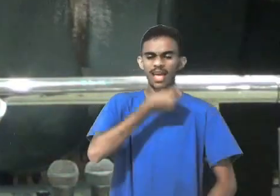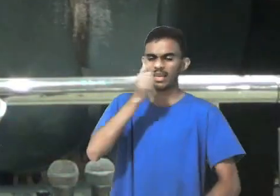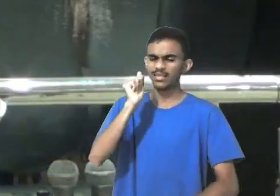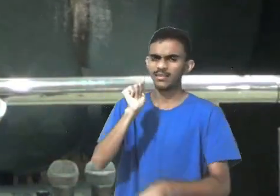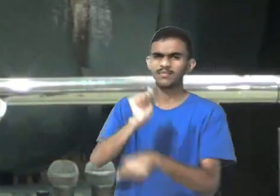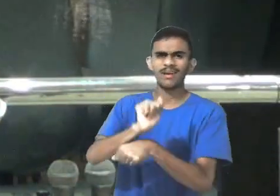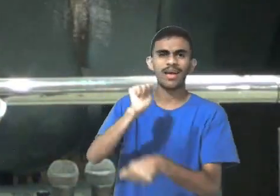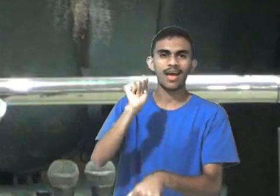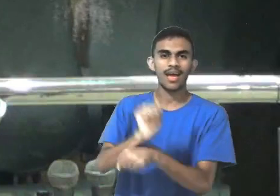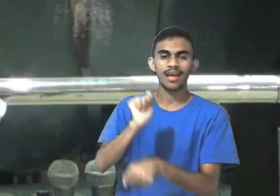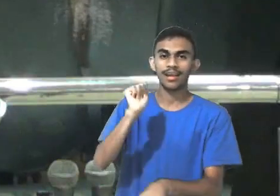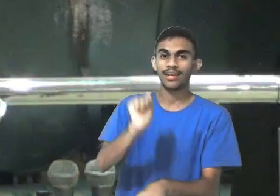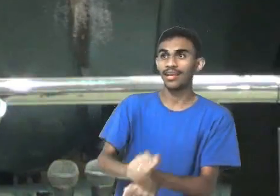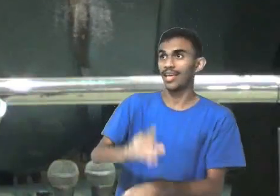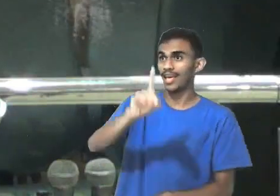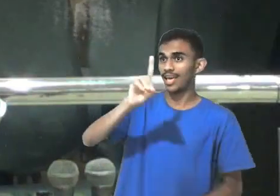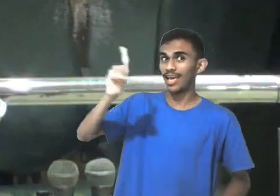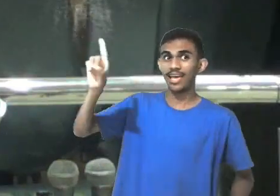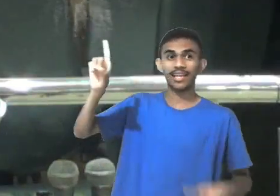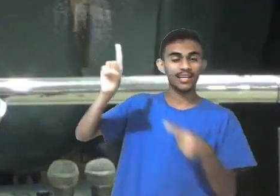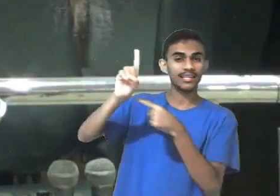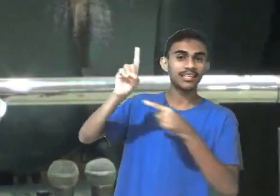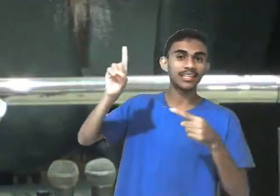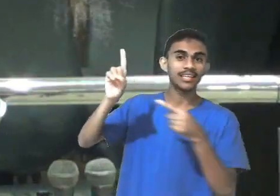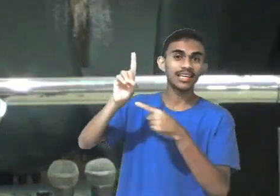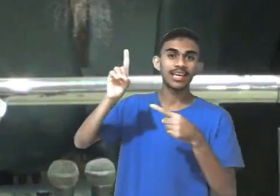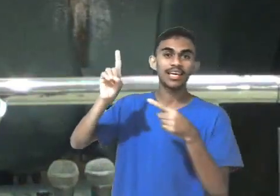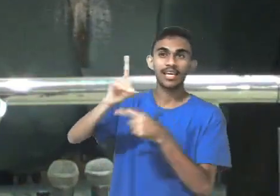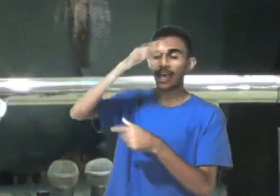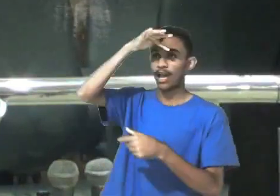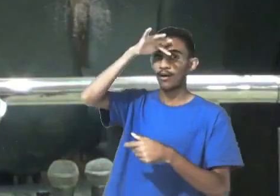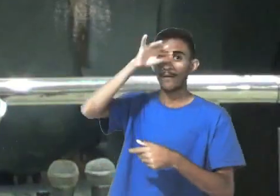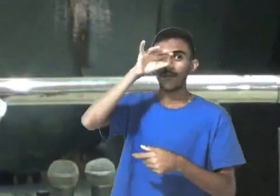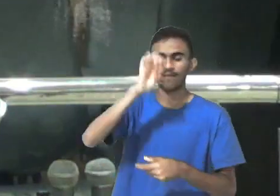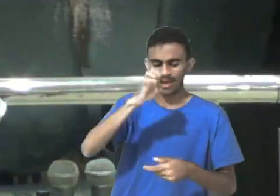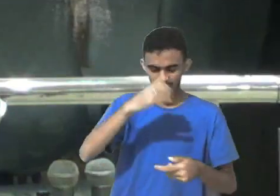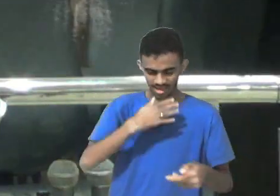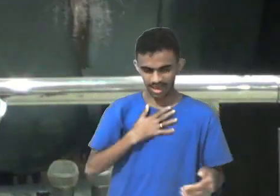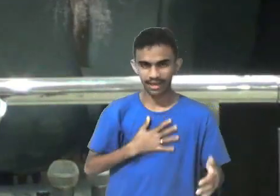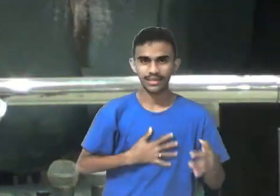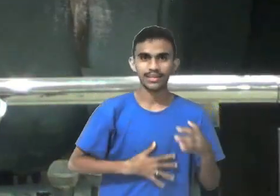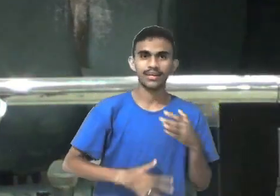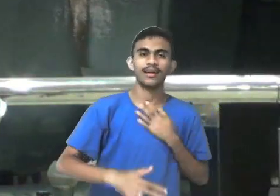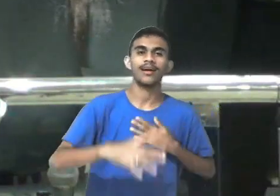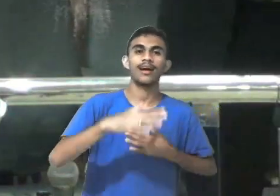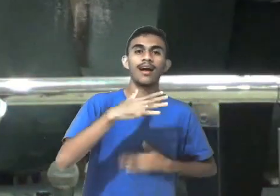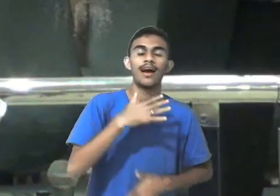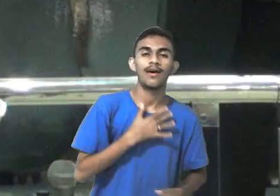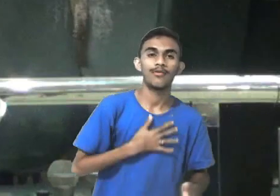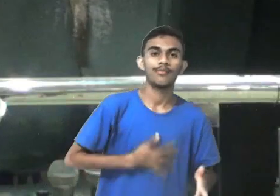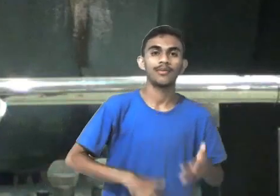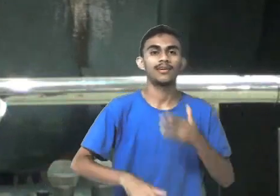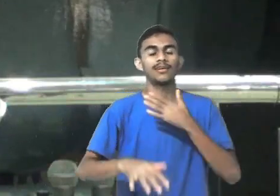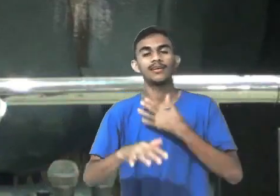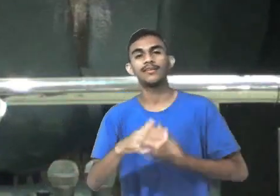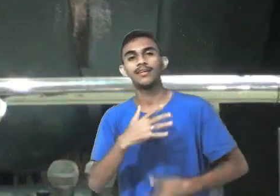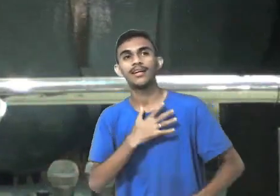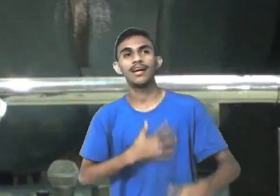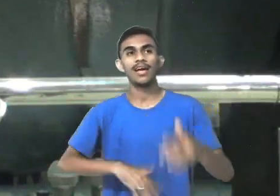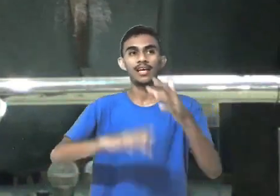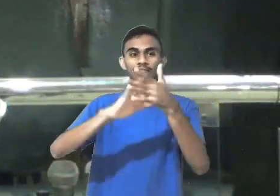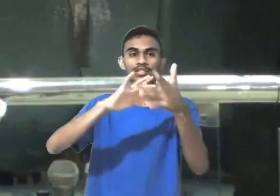alma, espera nele com fé e calma.